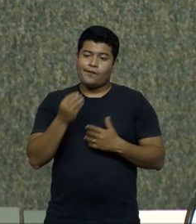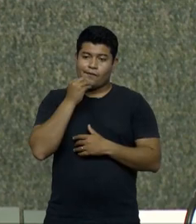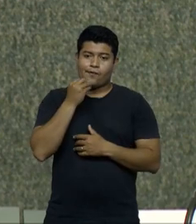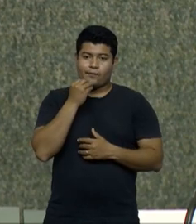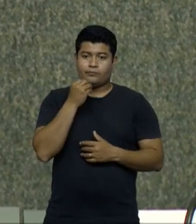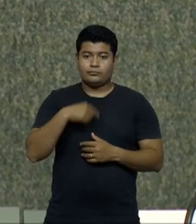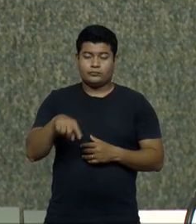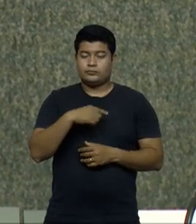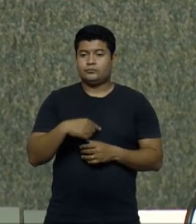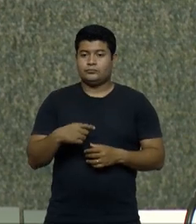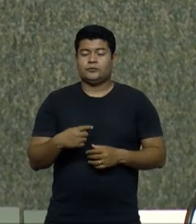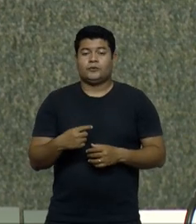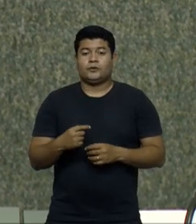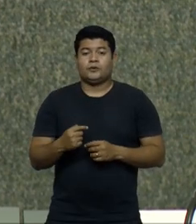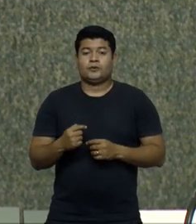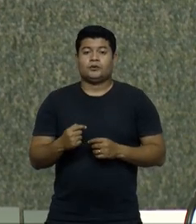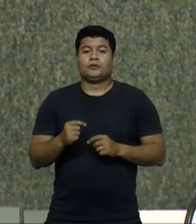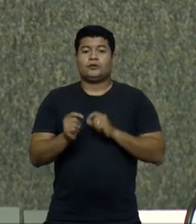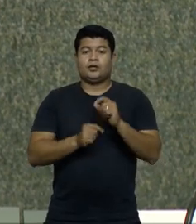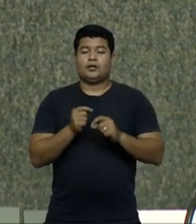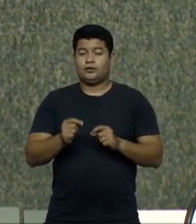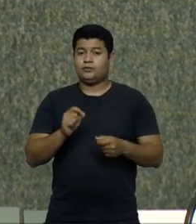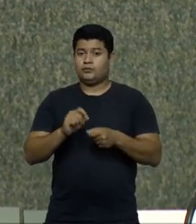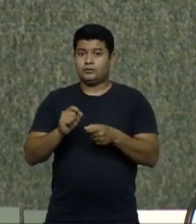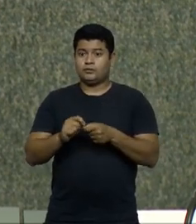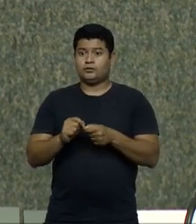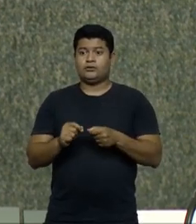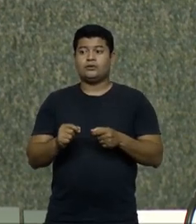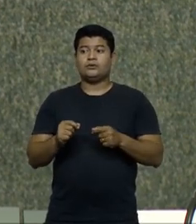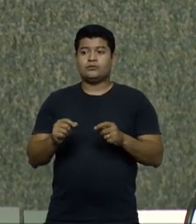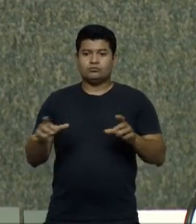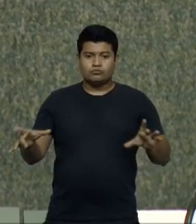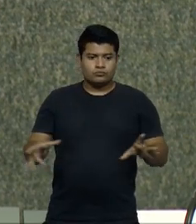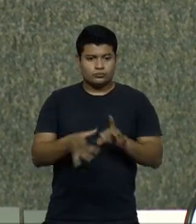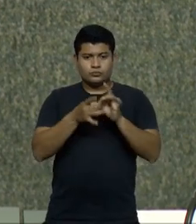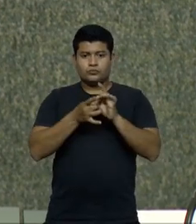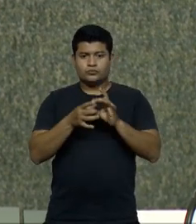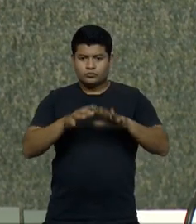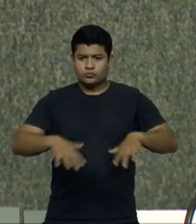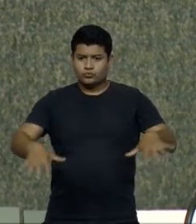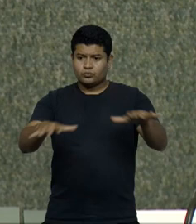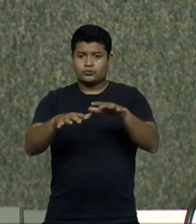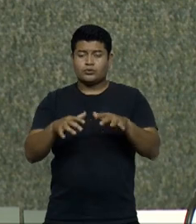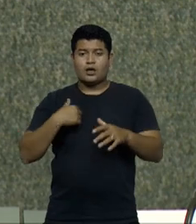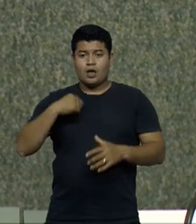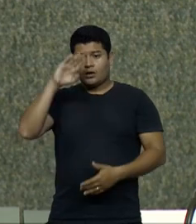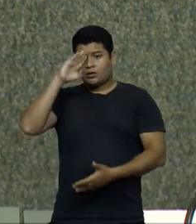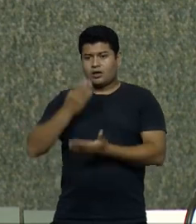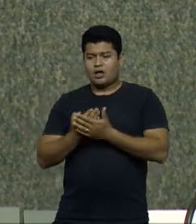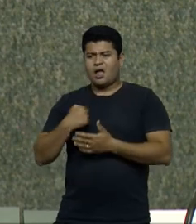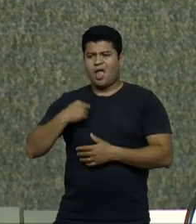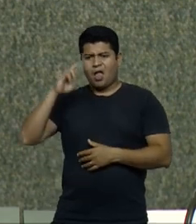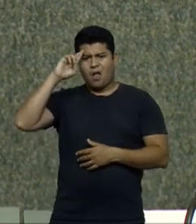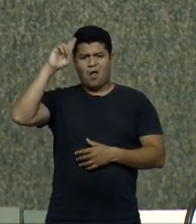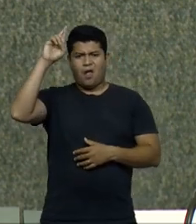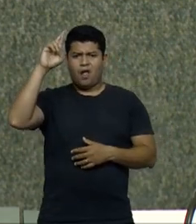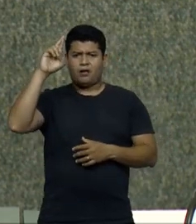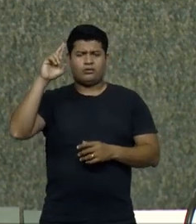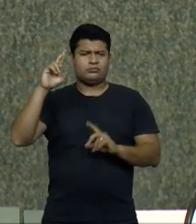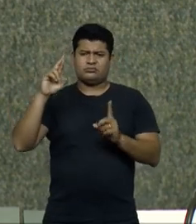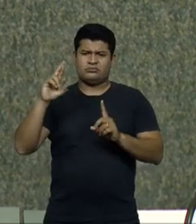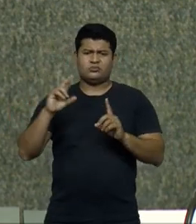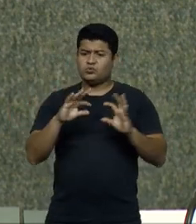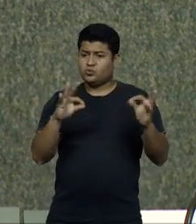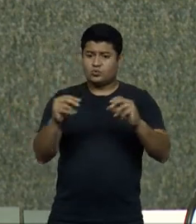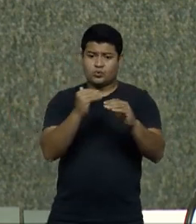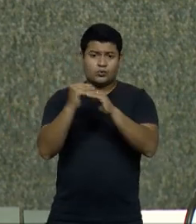fazer isso num processo de construção coletiva né ninguém acredito que a dona do Senhor da razão eu acho que a gente